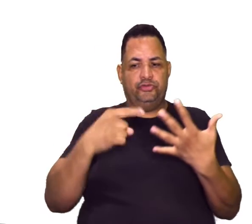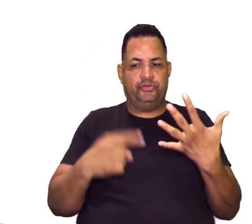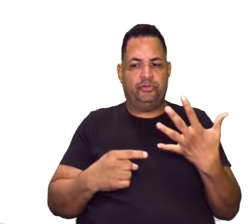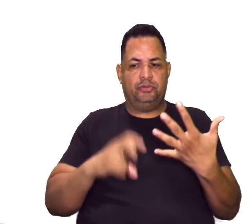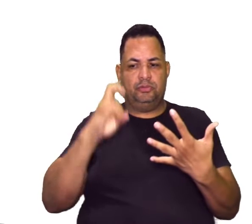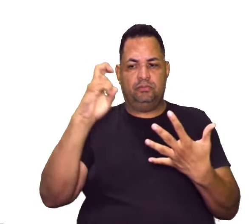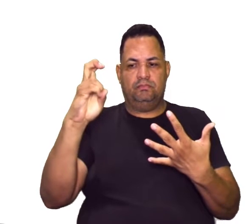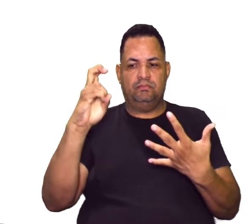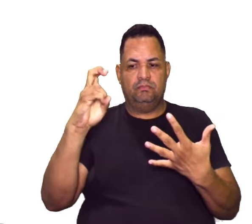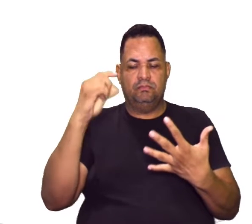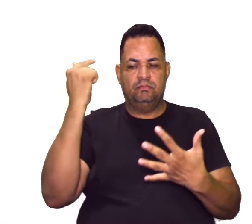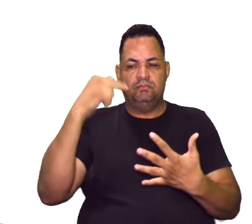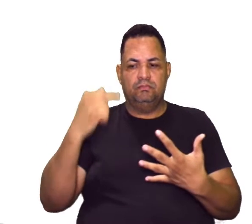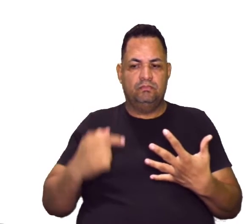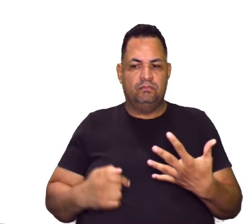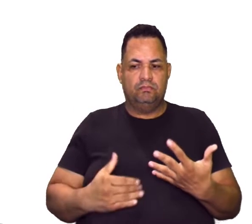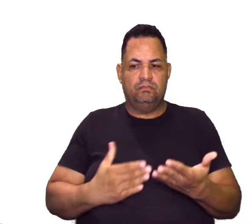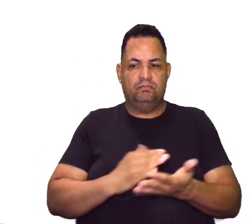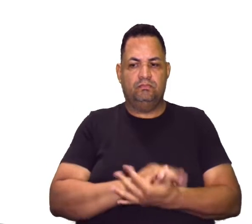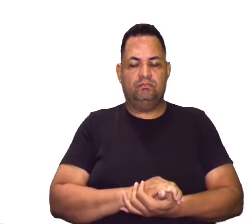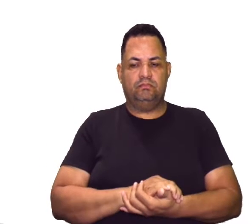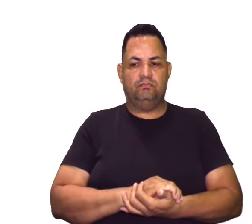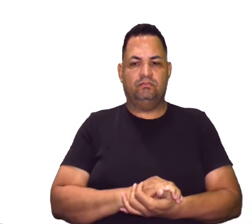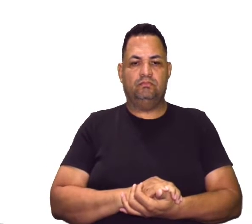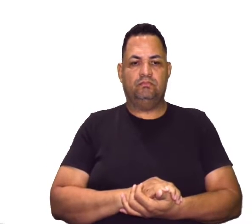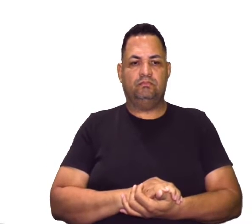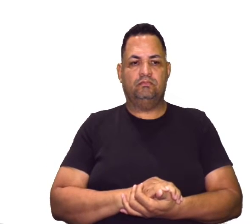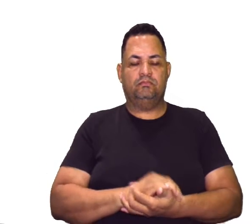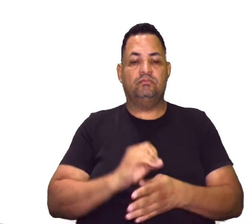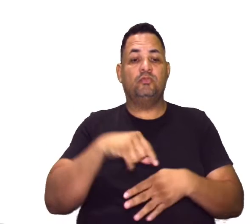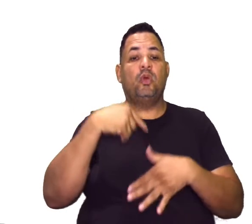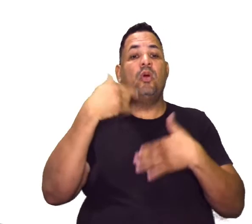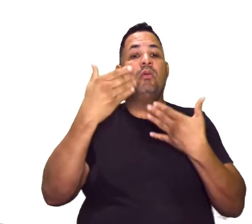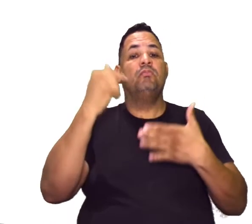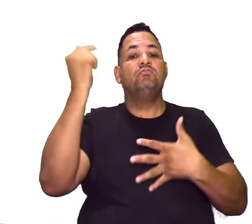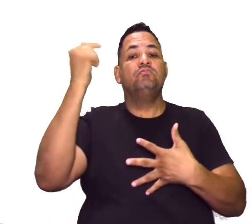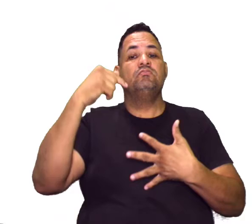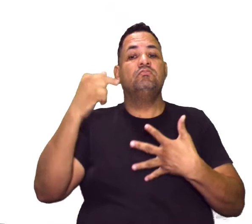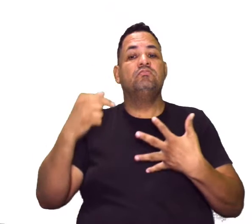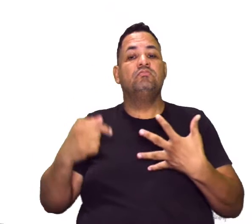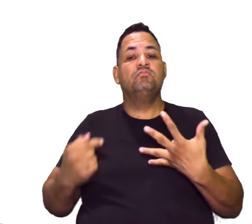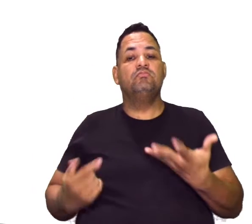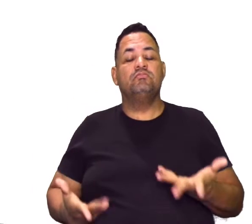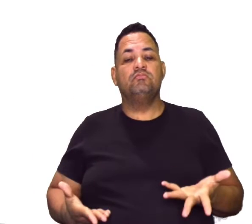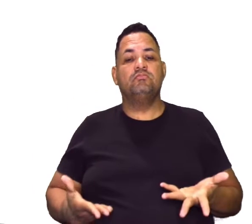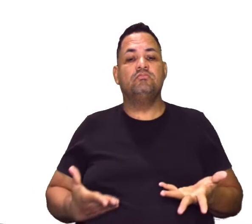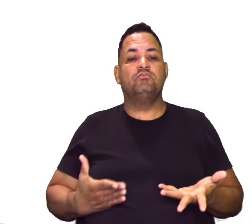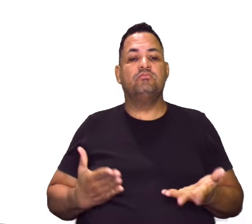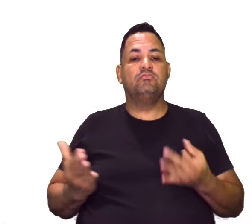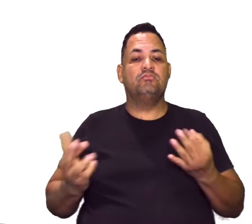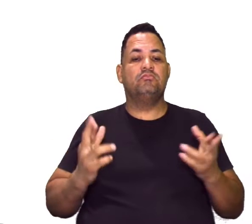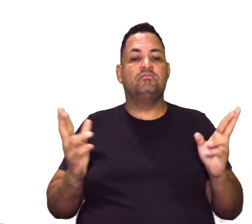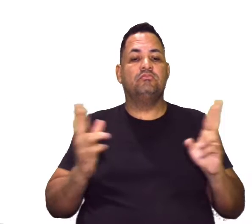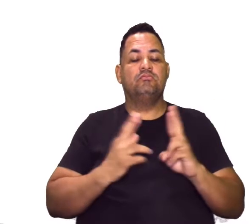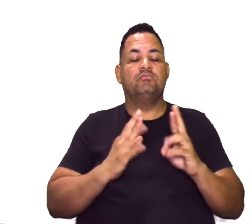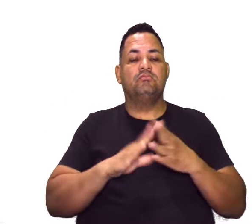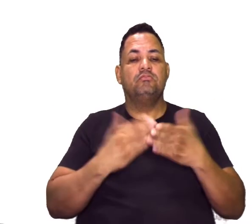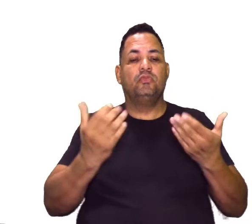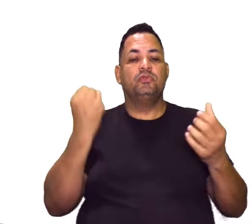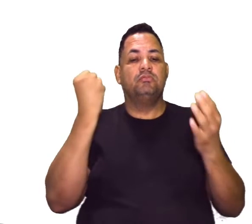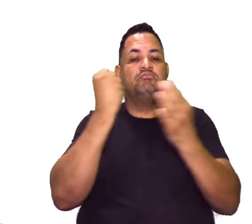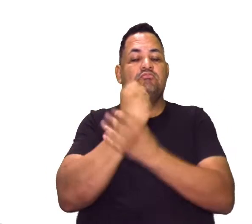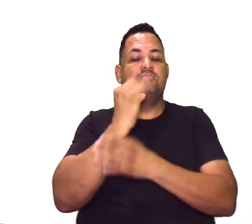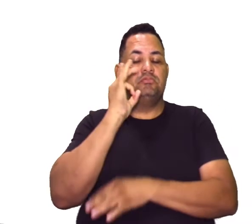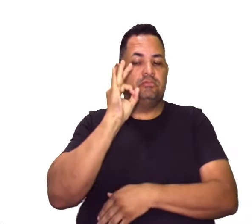joia? Então, qual é a alternativa em relação aos ácidos que nós podemos assegurar?